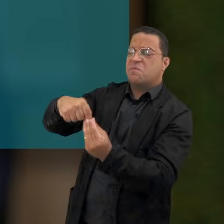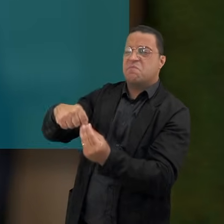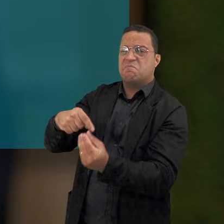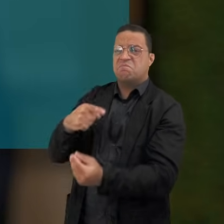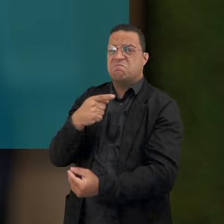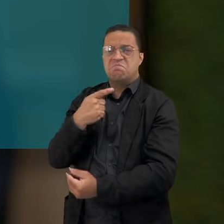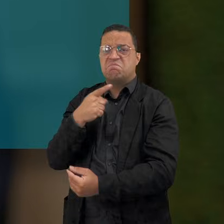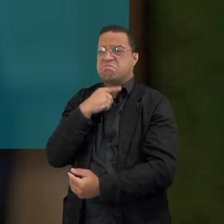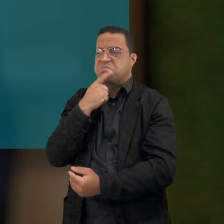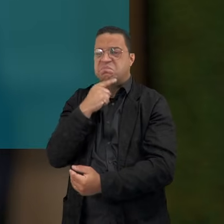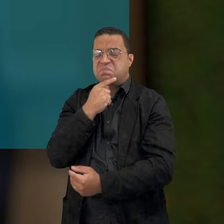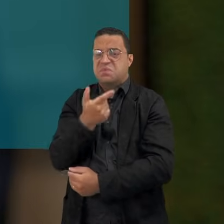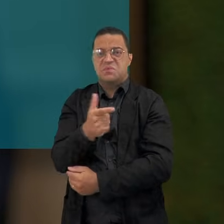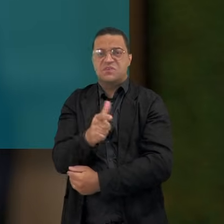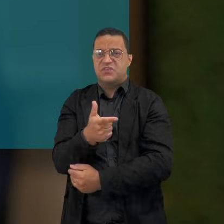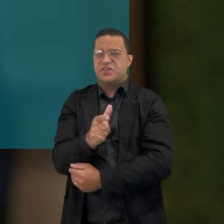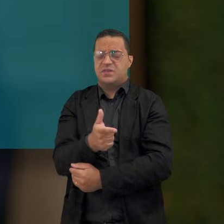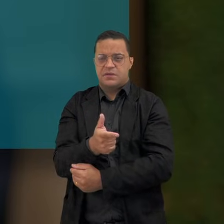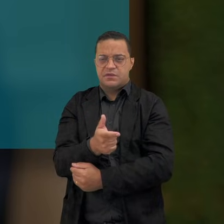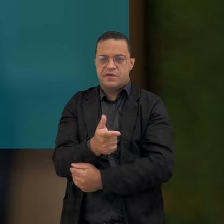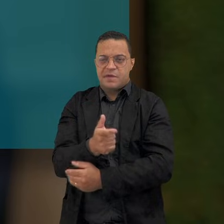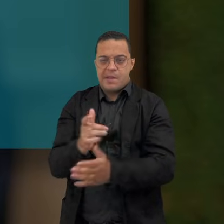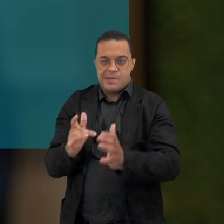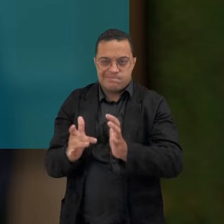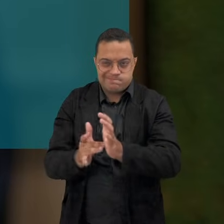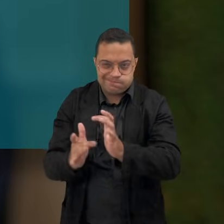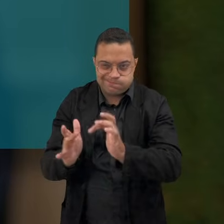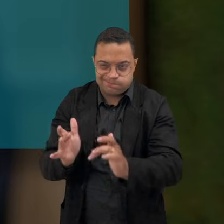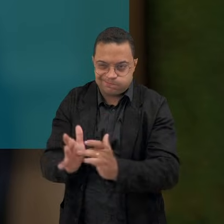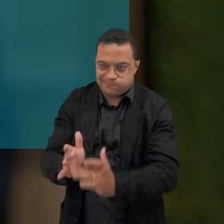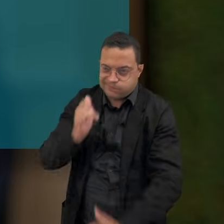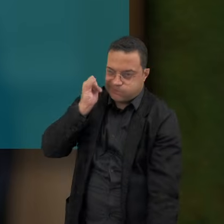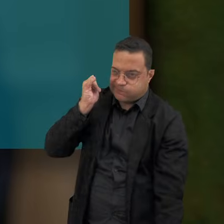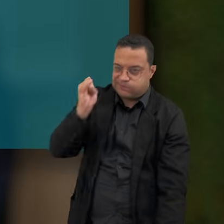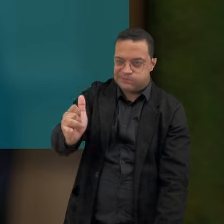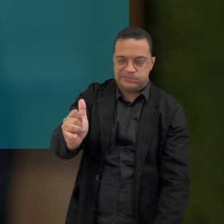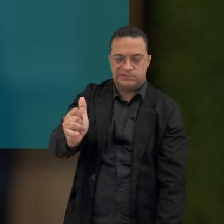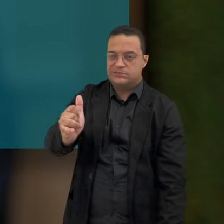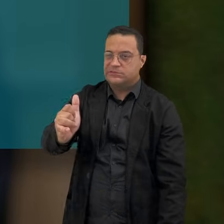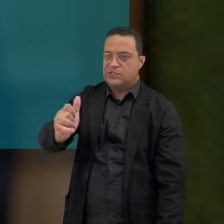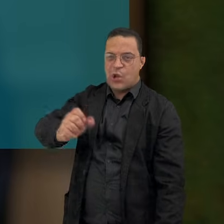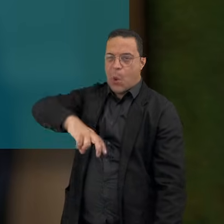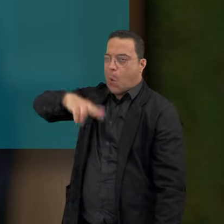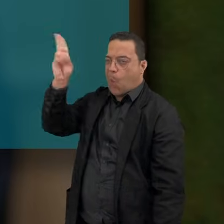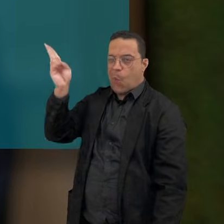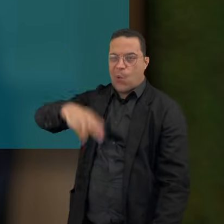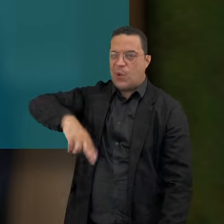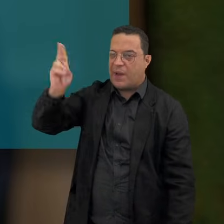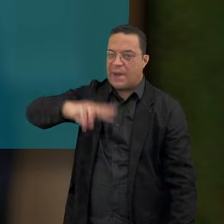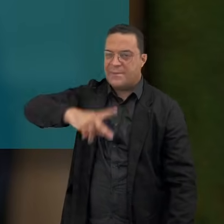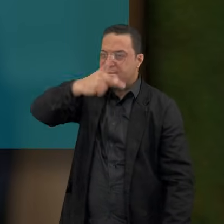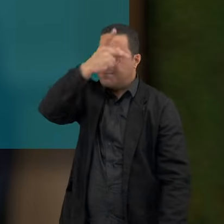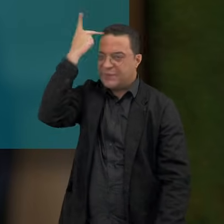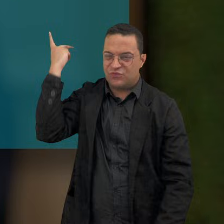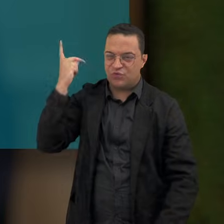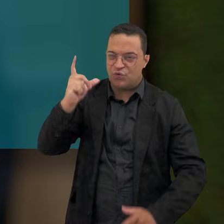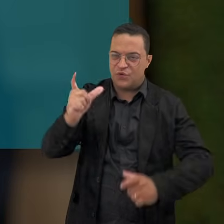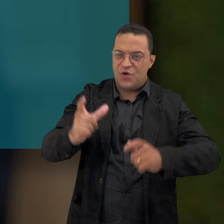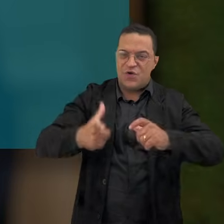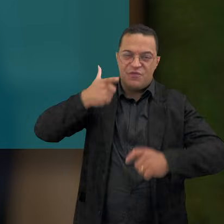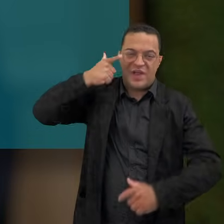figos. E Jesus falando, disse à figueira: nunca mais coma alguém fruto de ti.